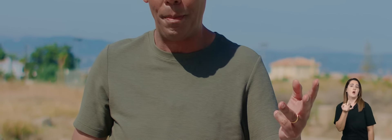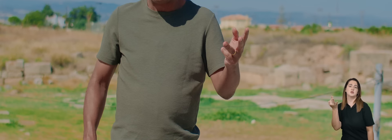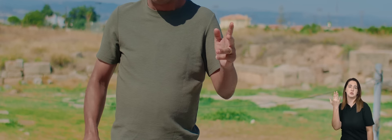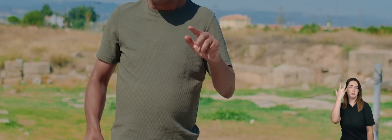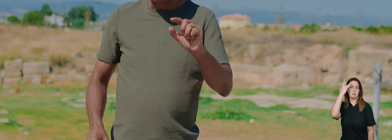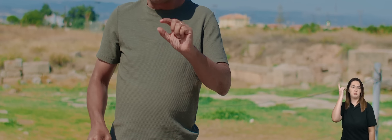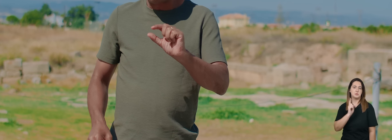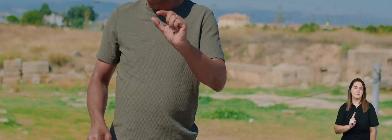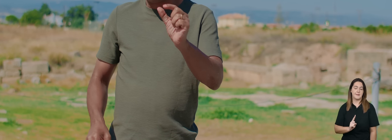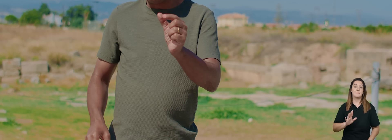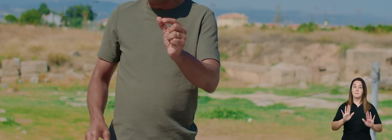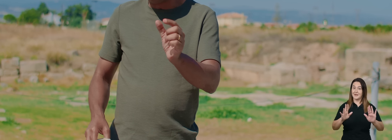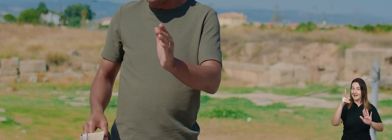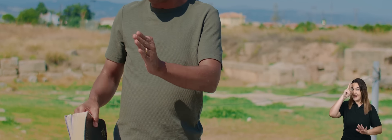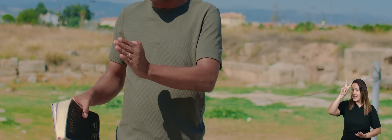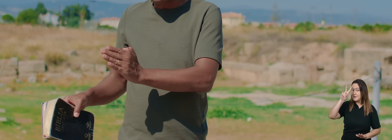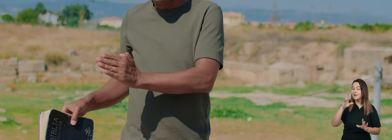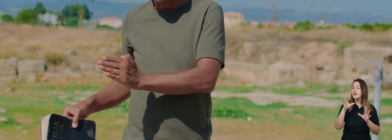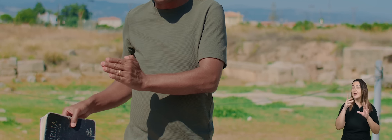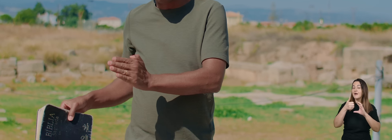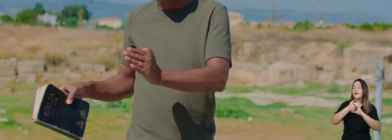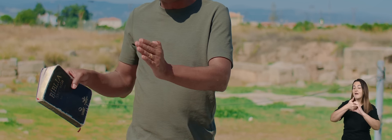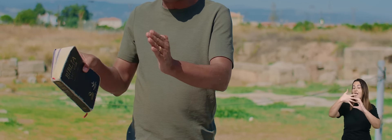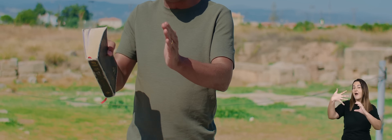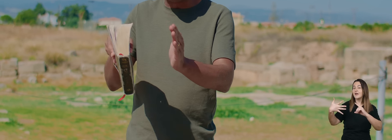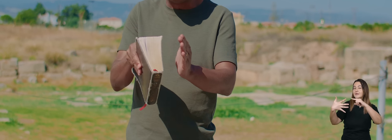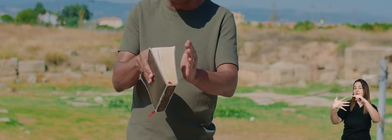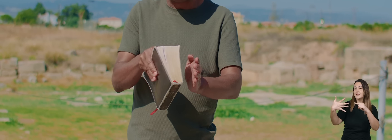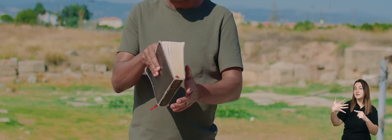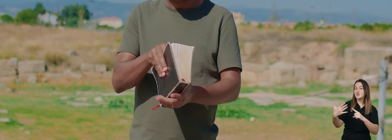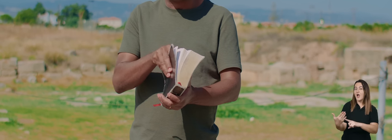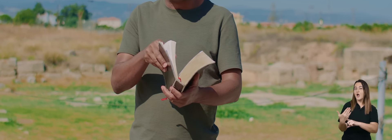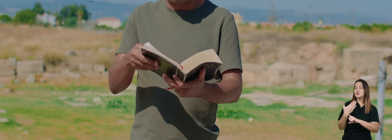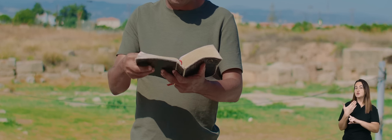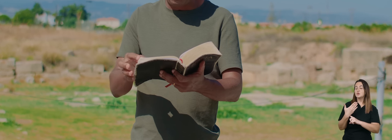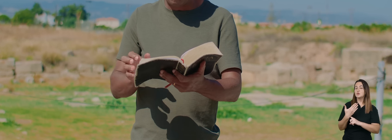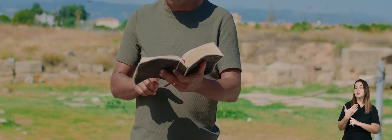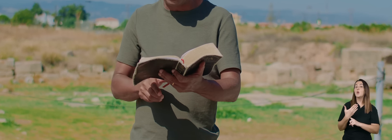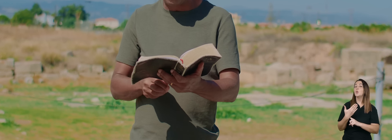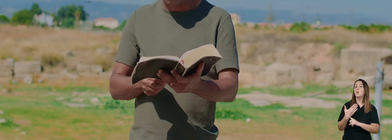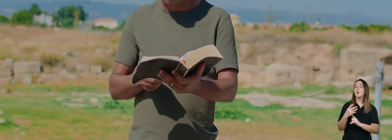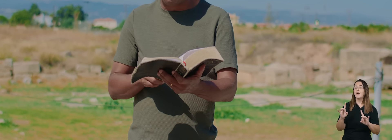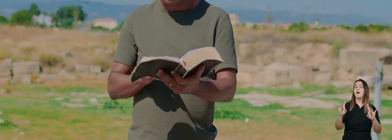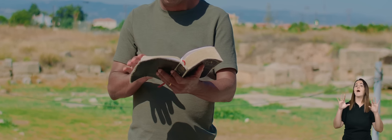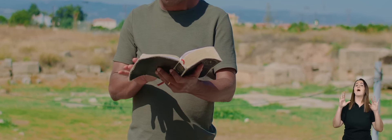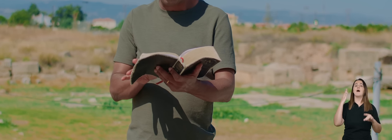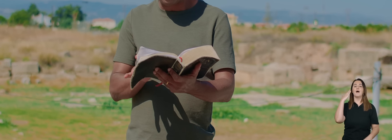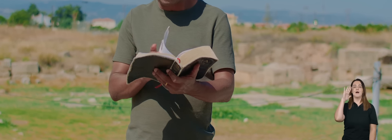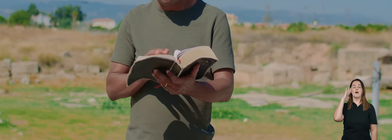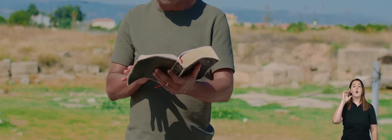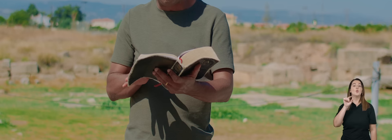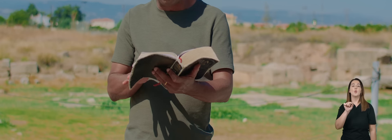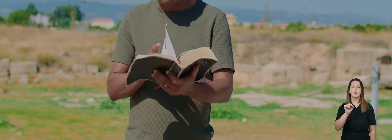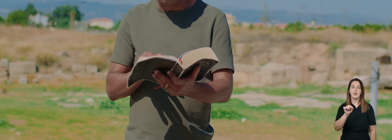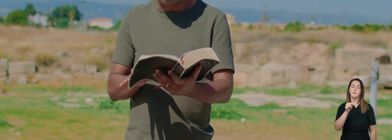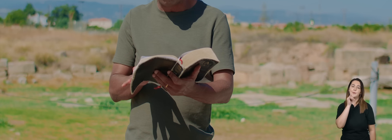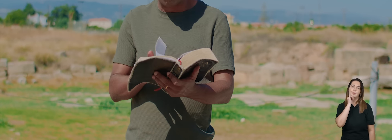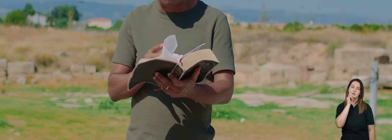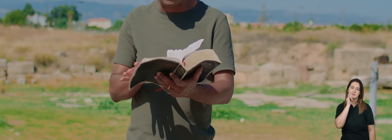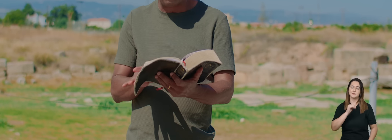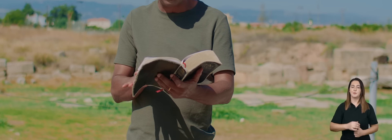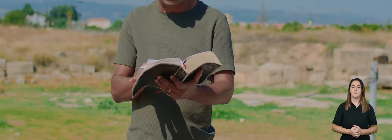Rodrigos. Mas lembra que eu falei do detalhe que acaba refinando o nome em uma única pessoa? Quando você vai para o livro